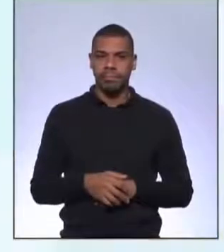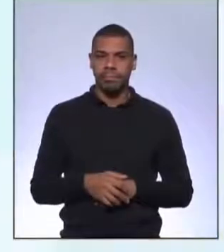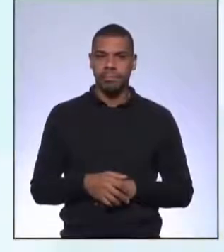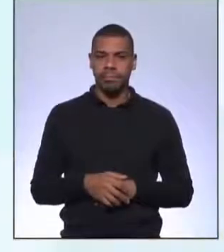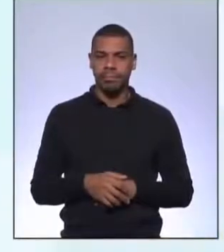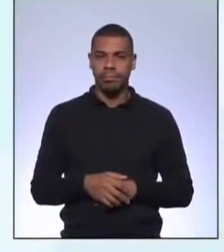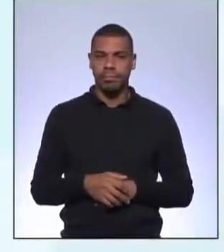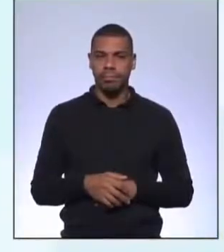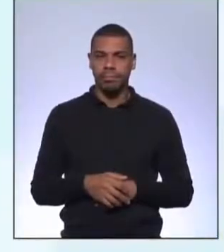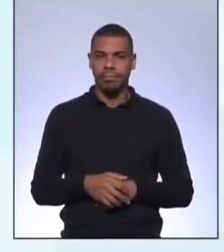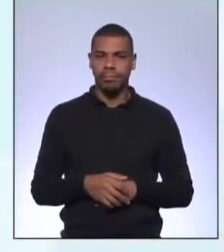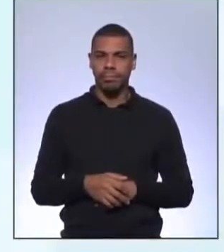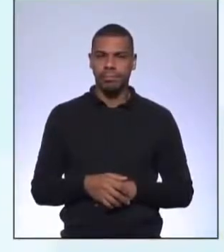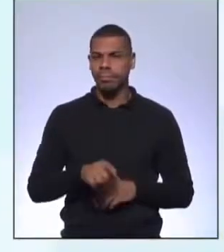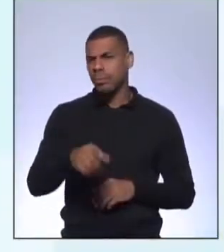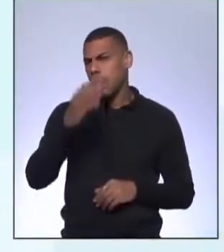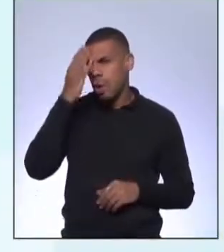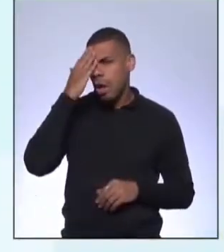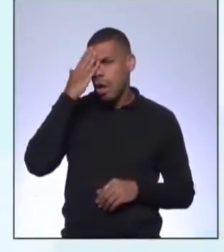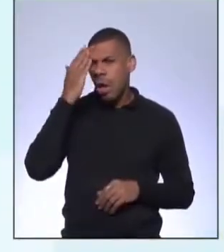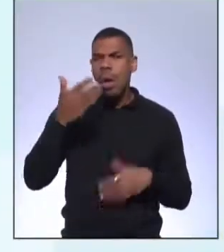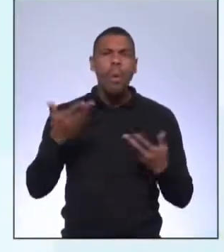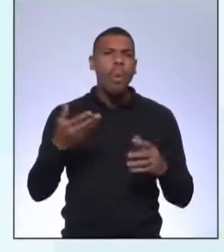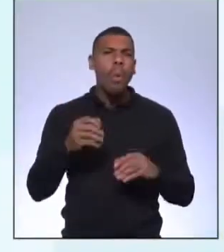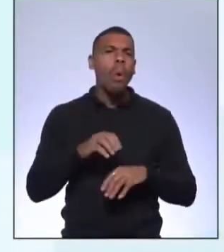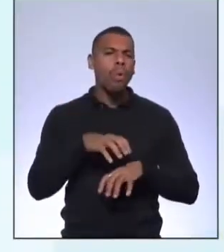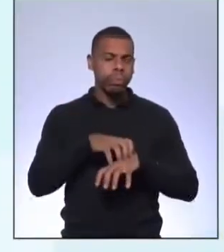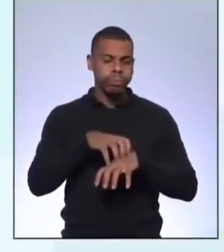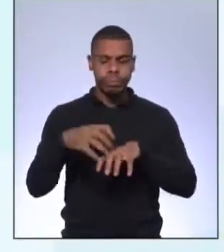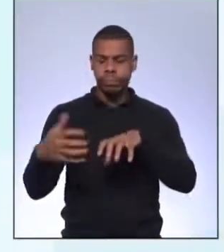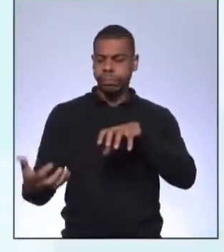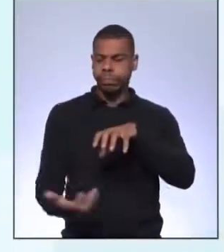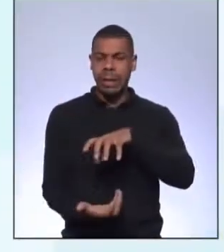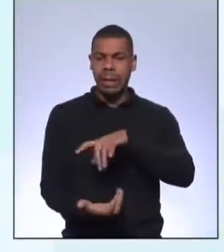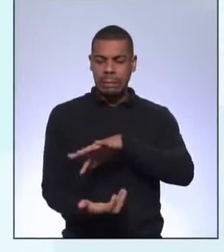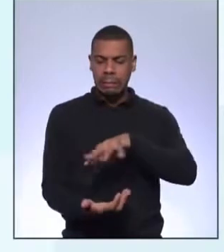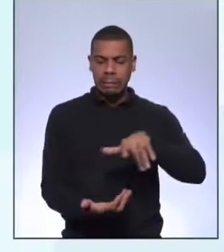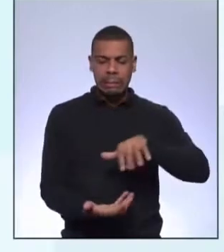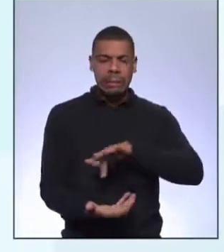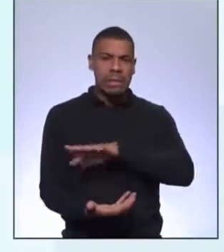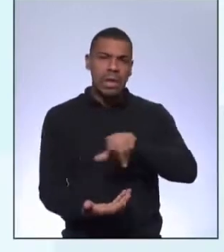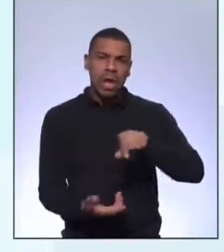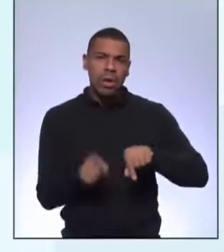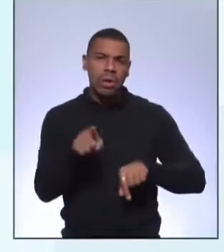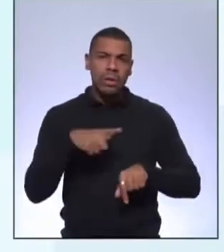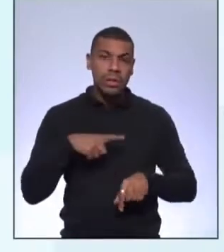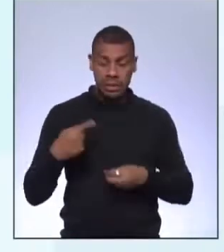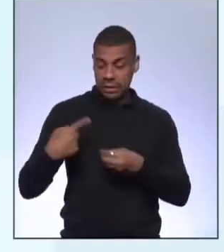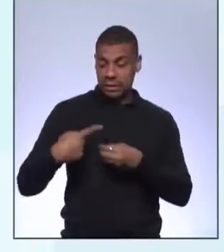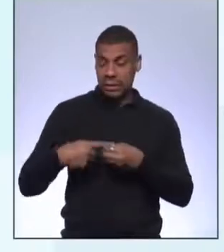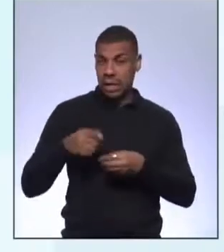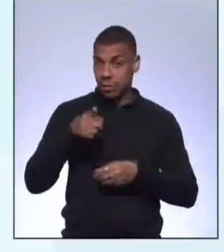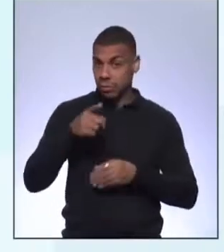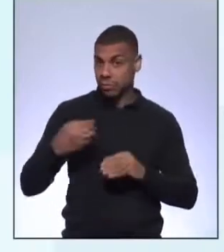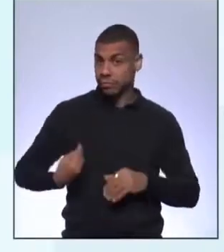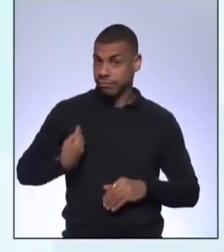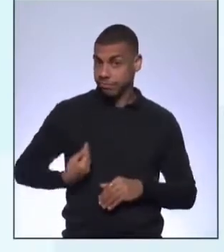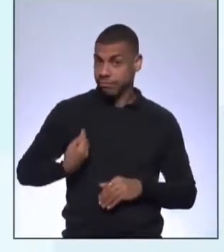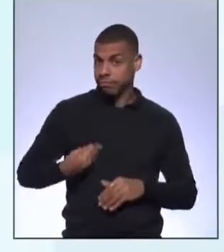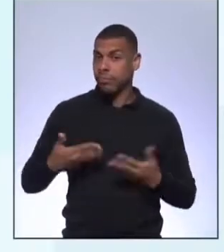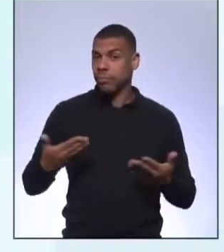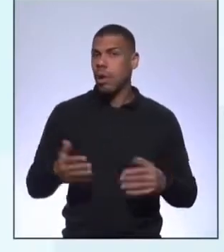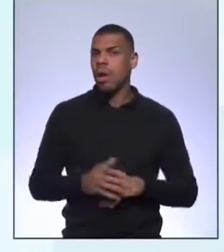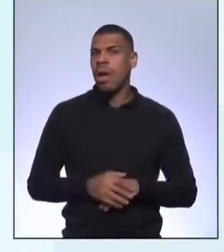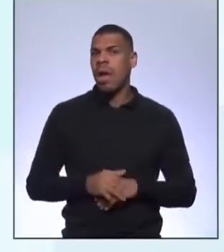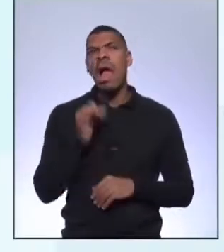tá? Você sabe qual é o ecossistema na cidade que você mora? Quero saber se você sabe.